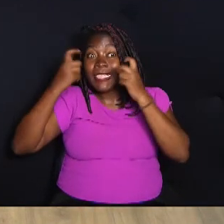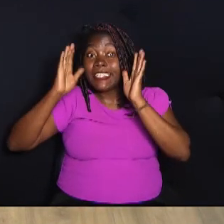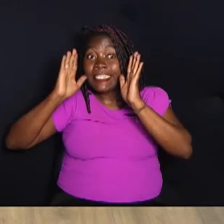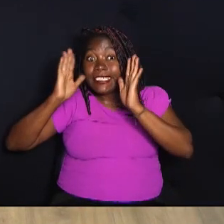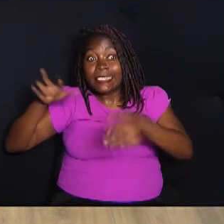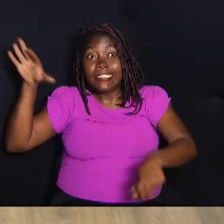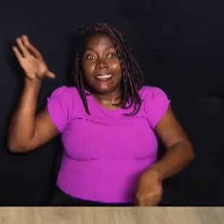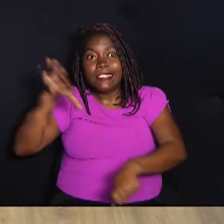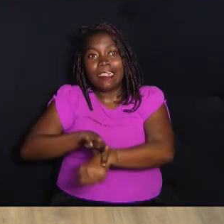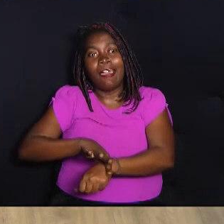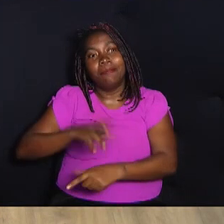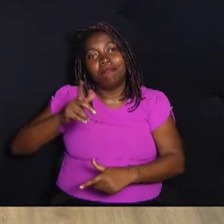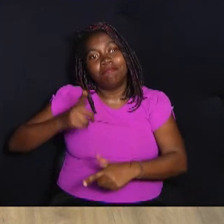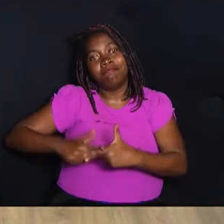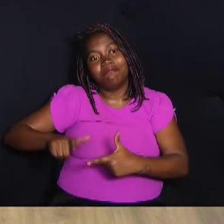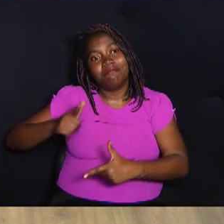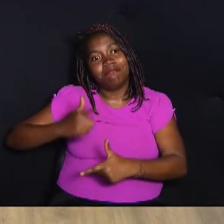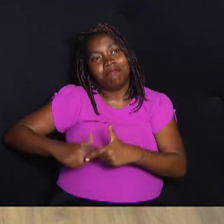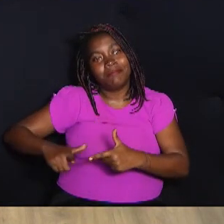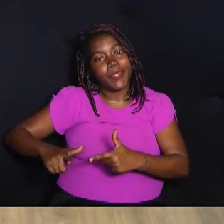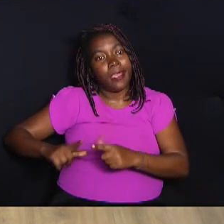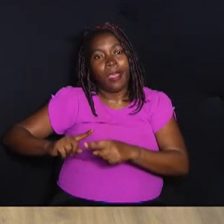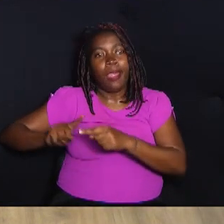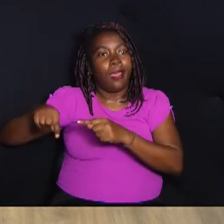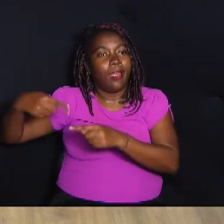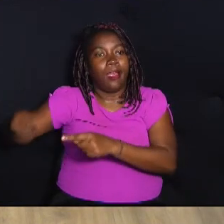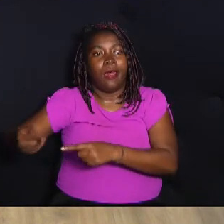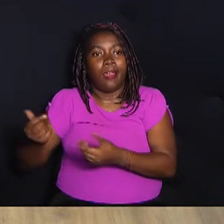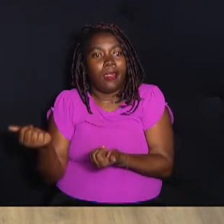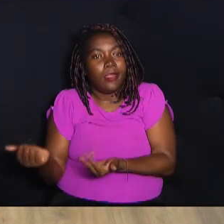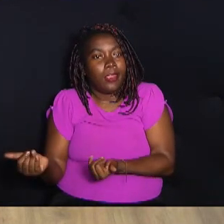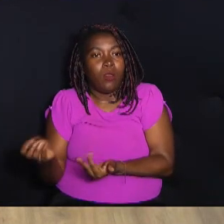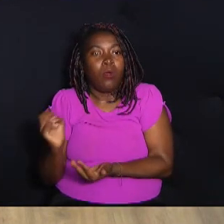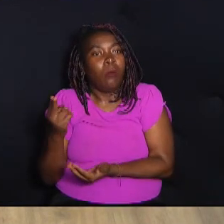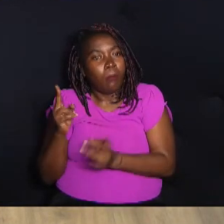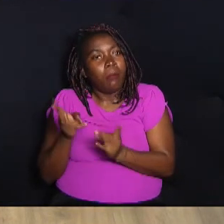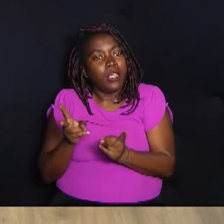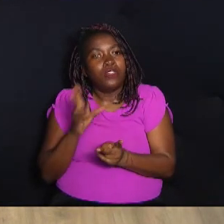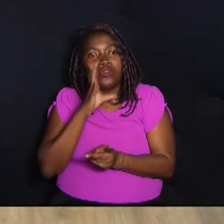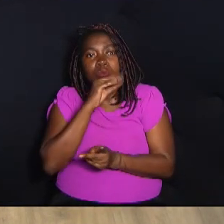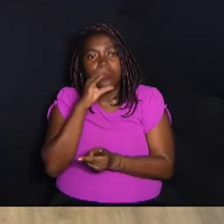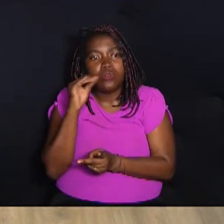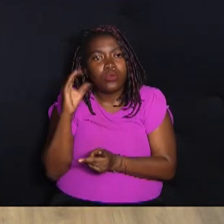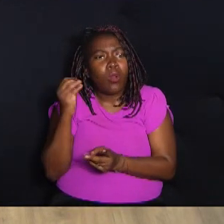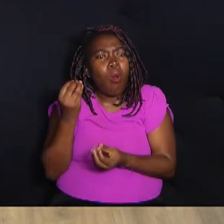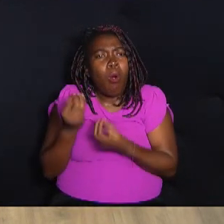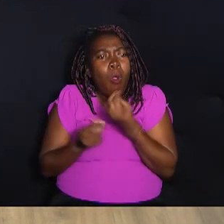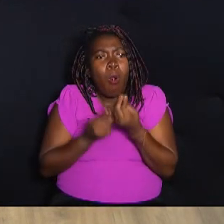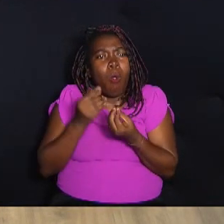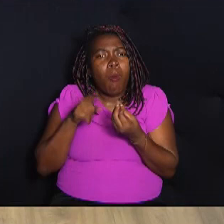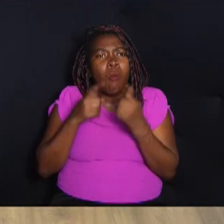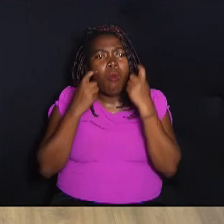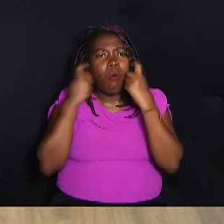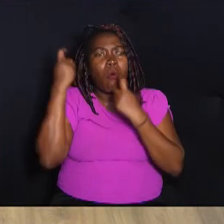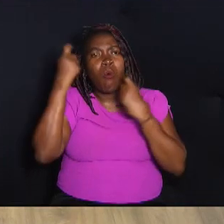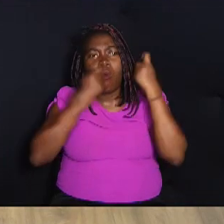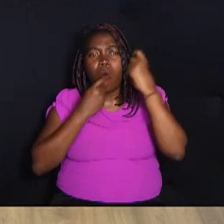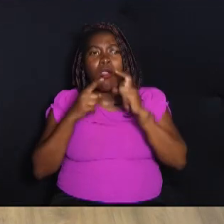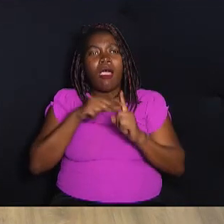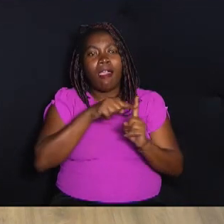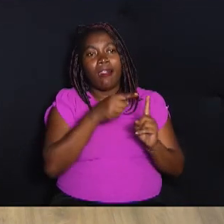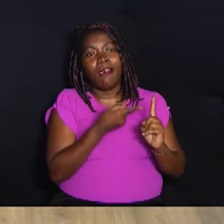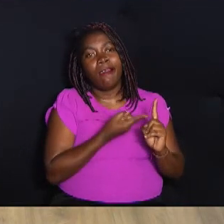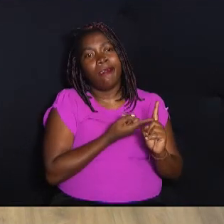problema. Exatamente. Isso até depois, quando ela é adolescente ou mesmo adulta. Como é que é essa preocupação com a gestante? O que